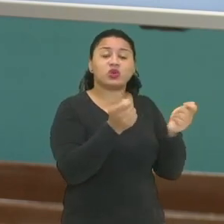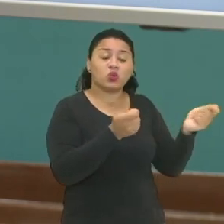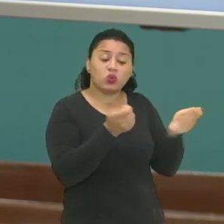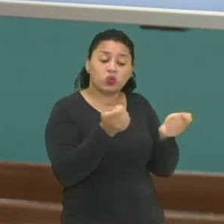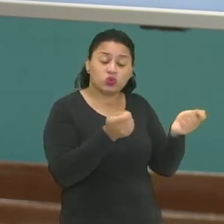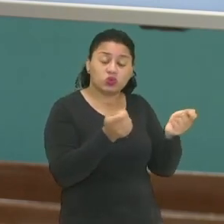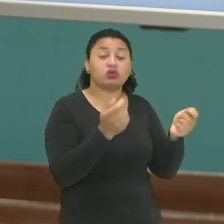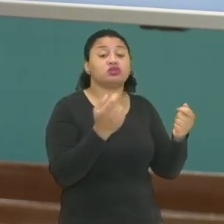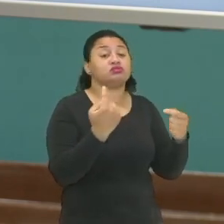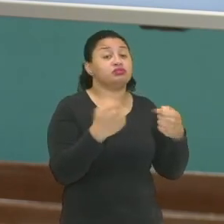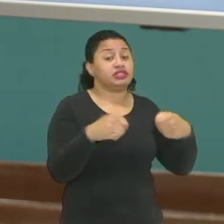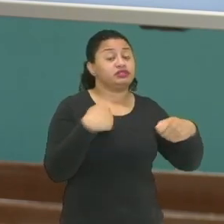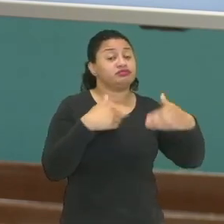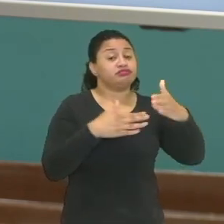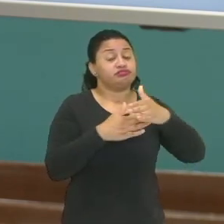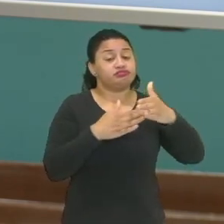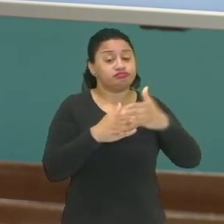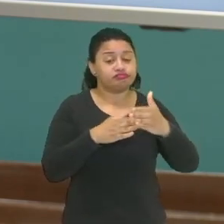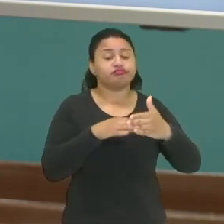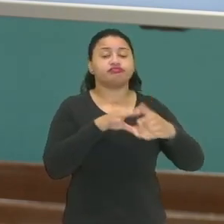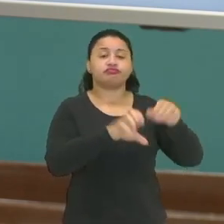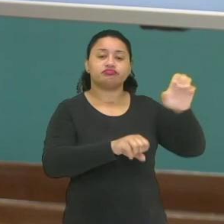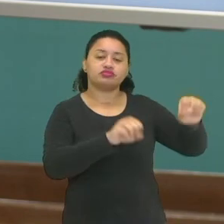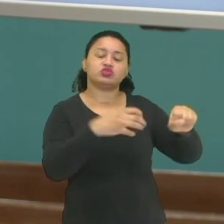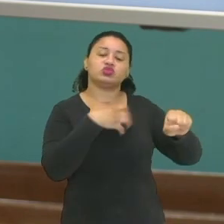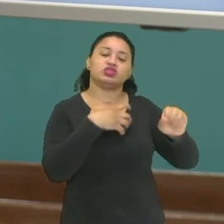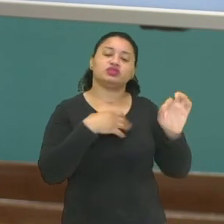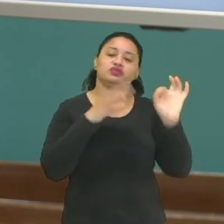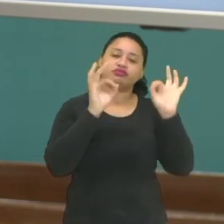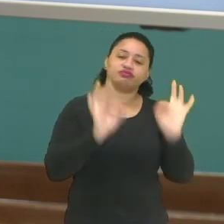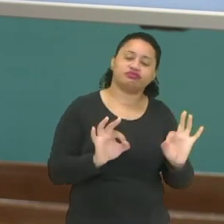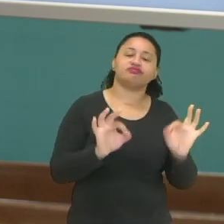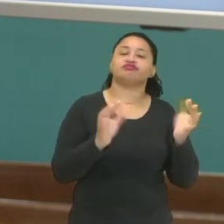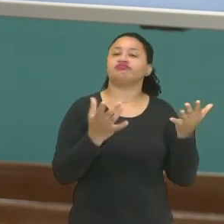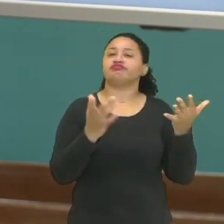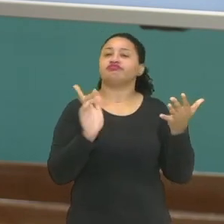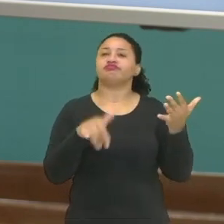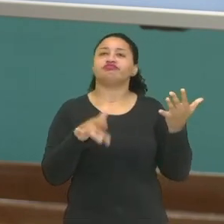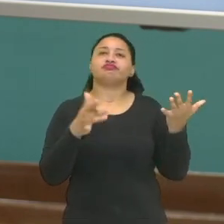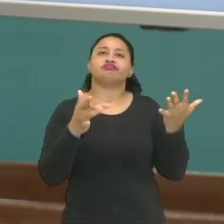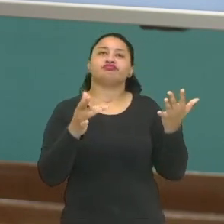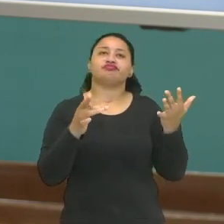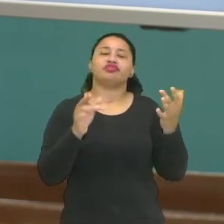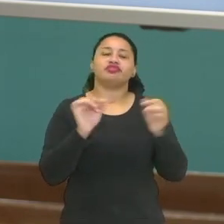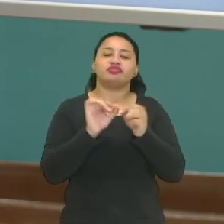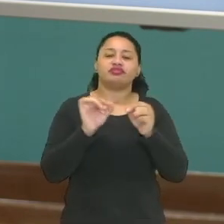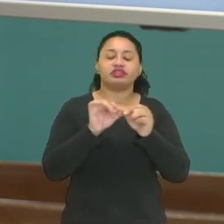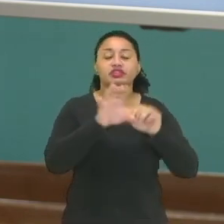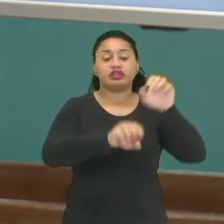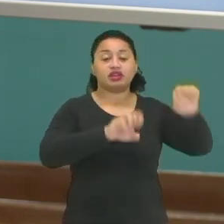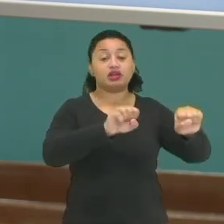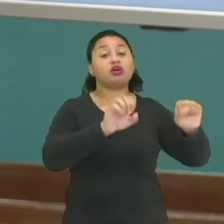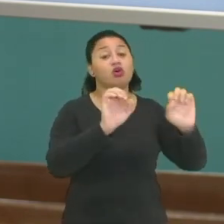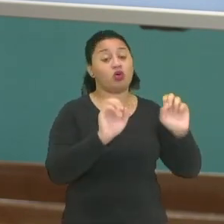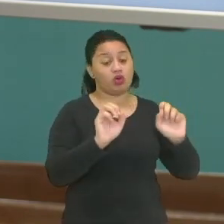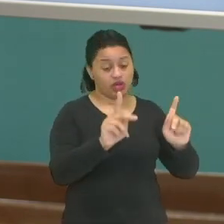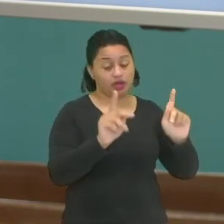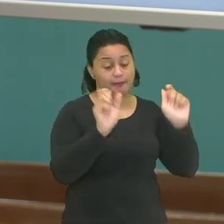certo limite ali, né? Fazer um manejo sustentável, né? Ou seja, permitir a exploração, mas para